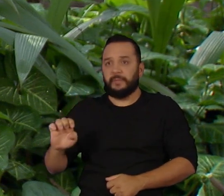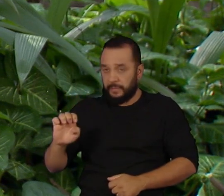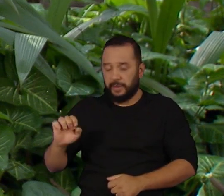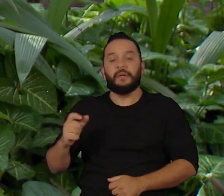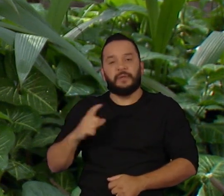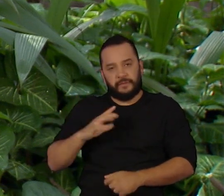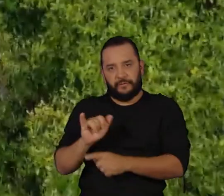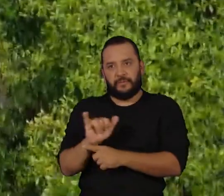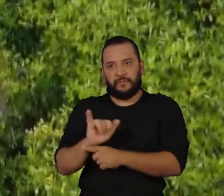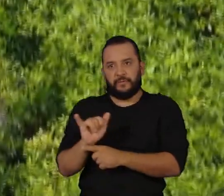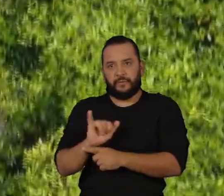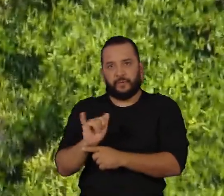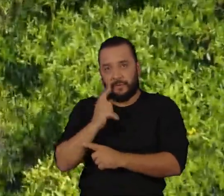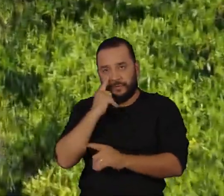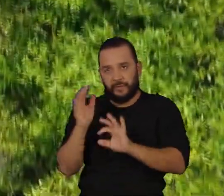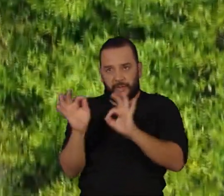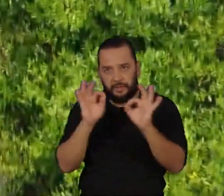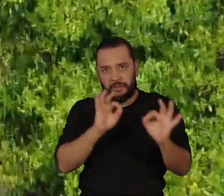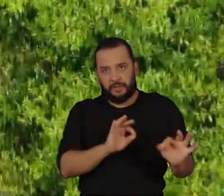no YouTube.